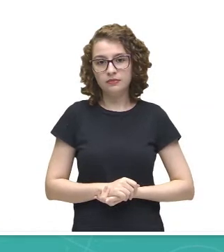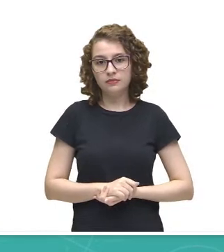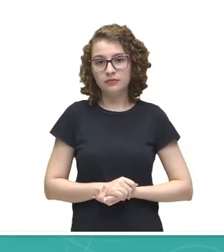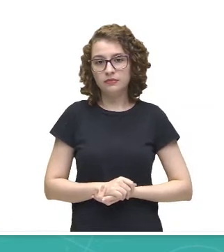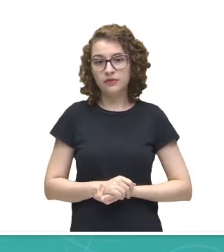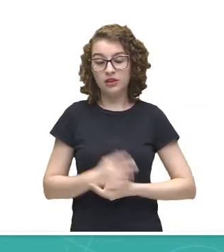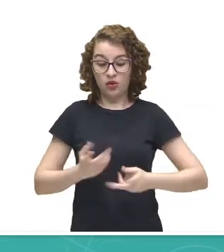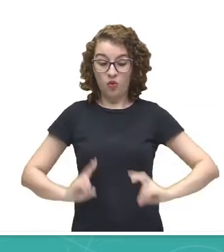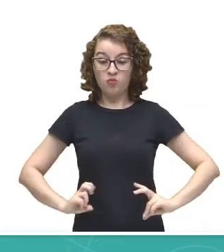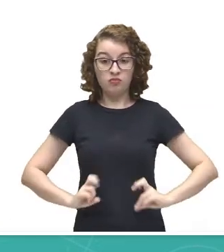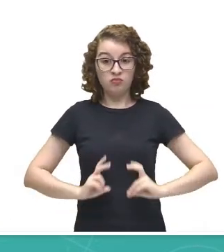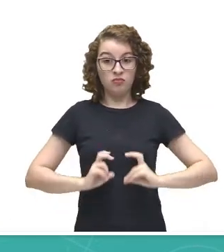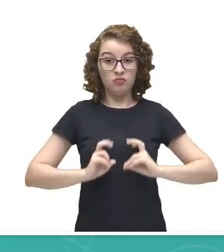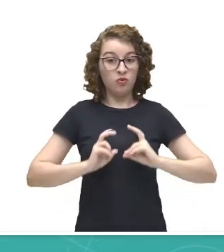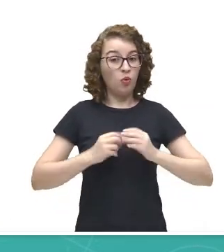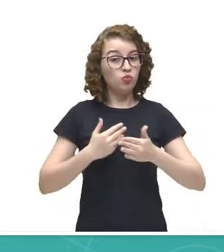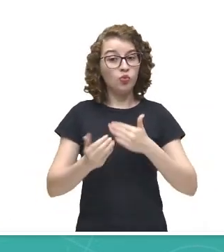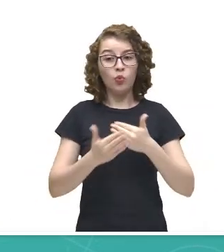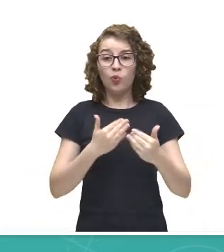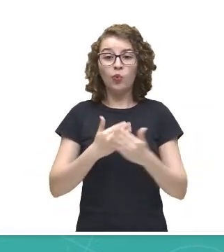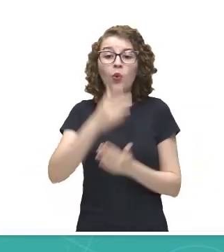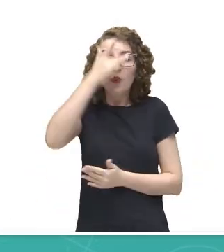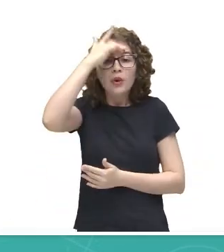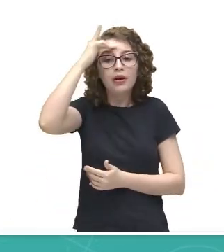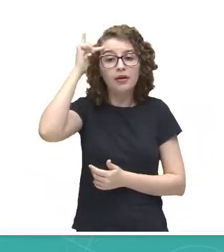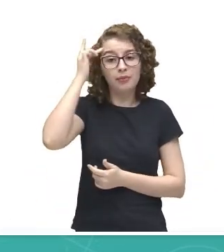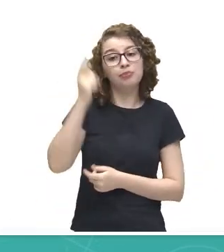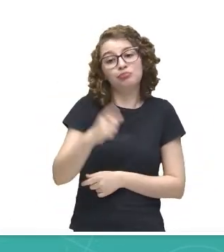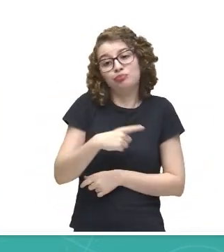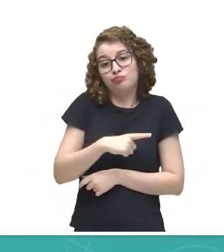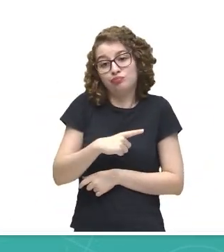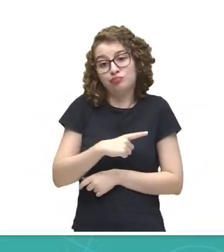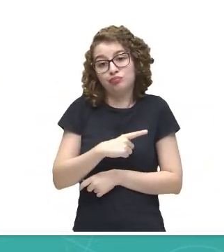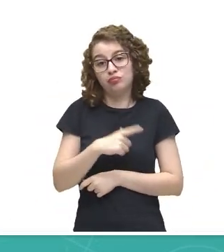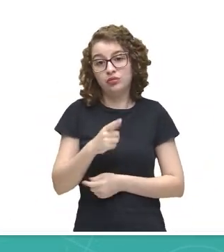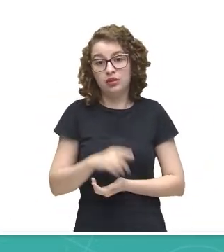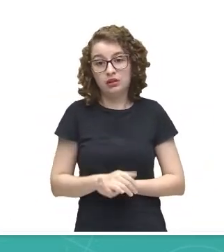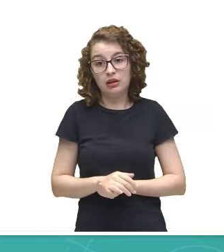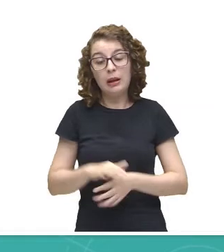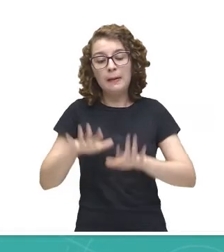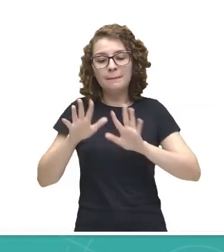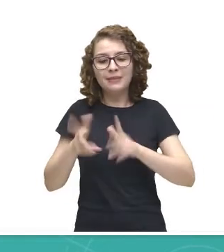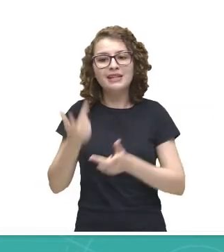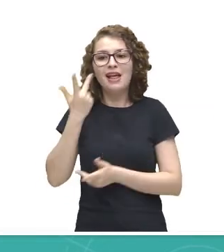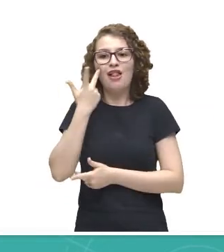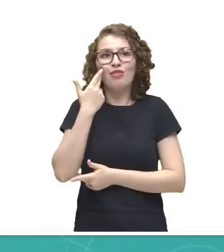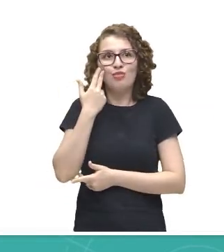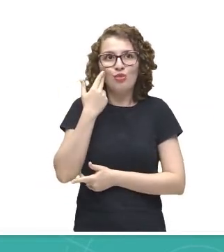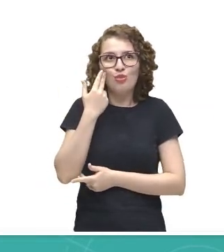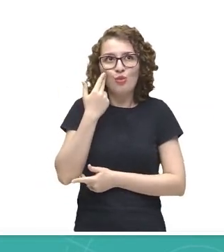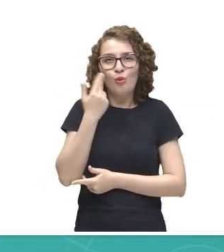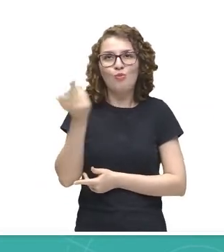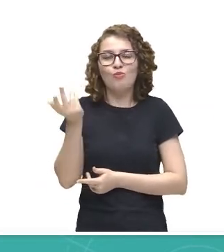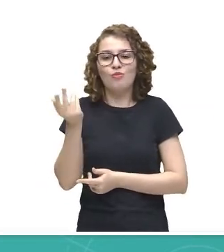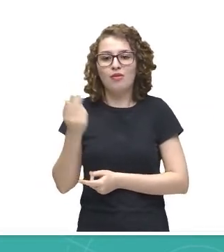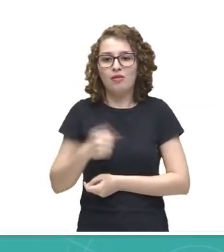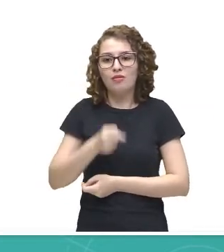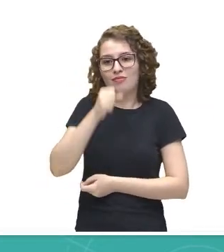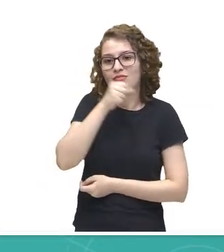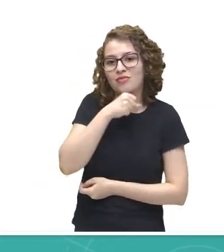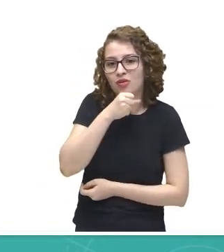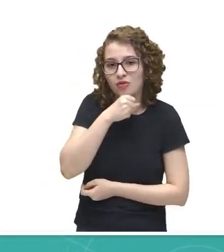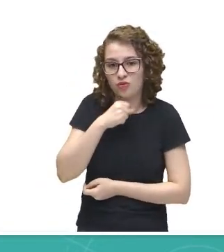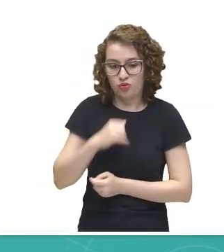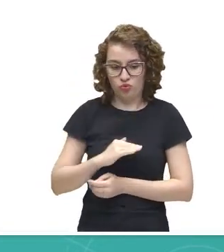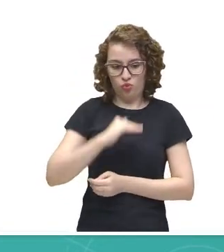pode vir a aparecer no corpo de qualquer pessoa, né? Mas pode acontecer muito mais durante essa transição da